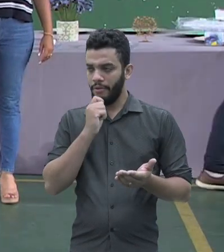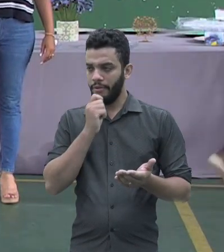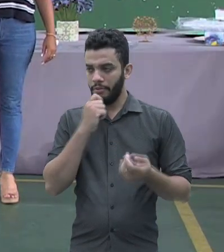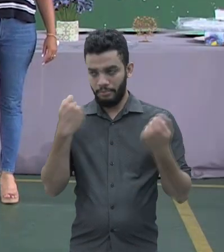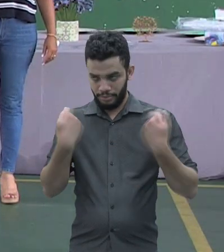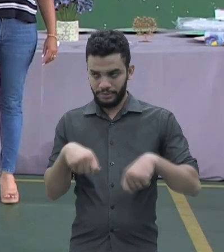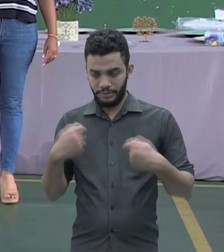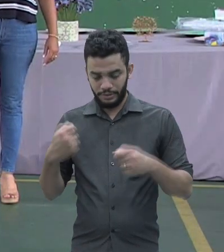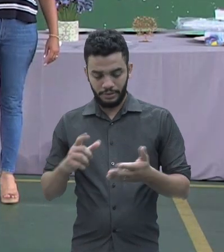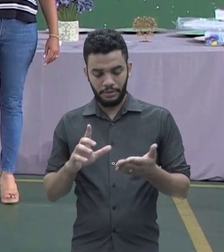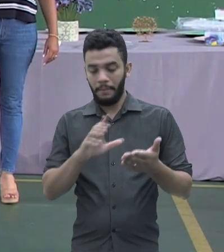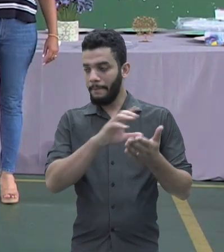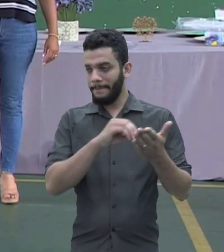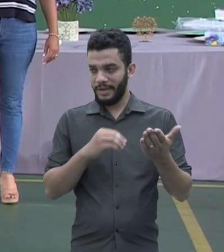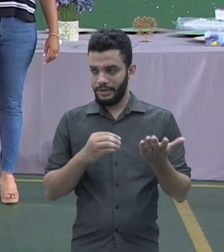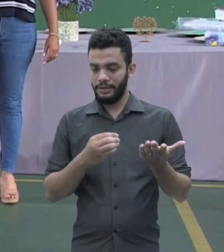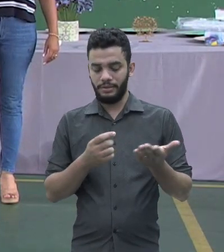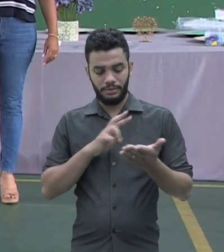Já?